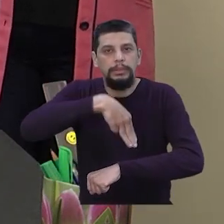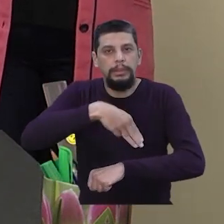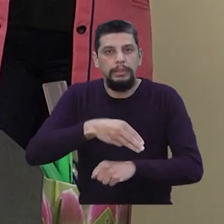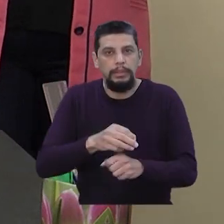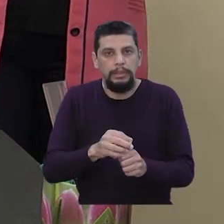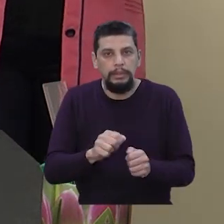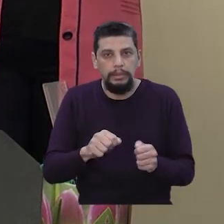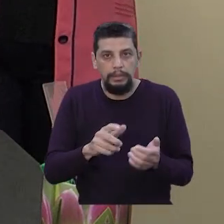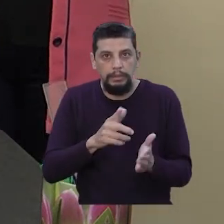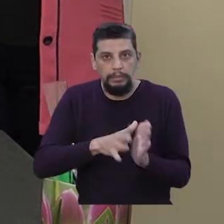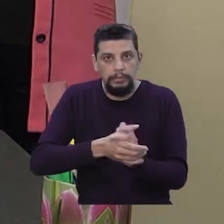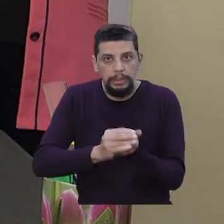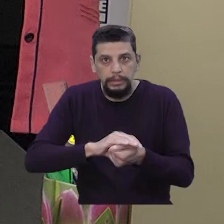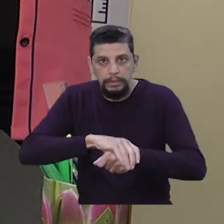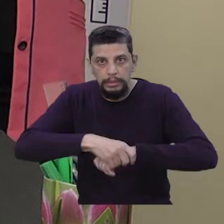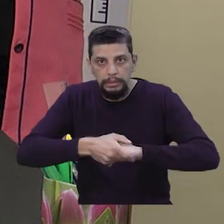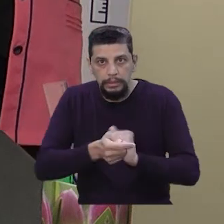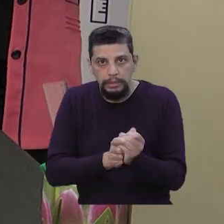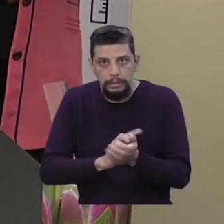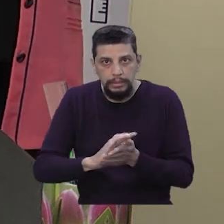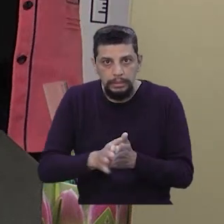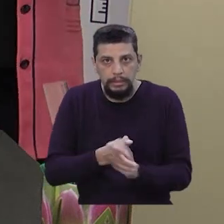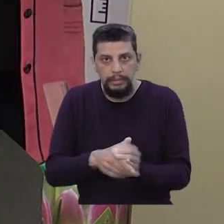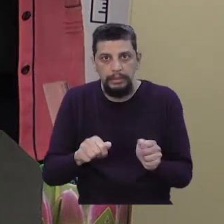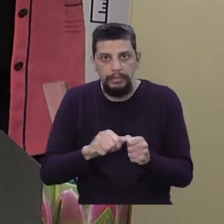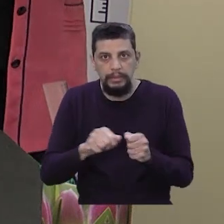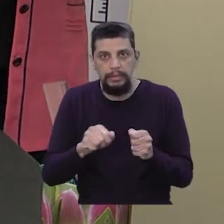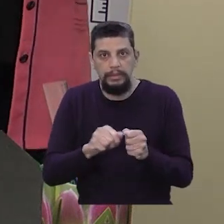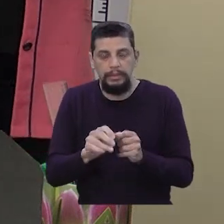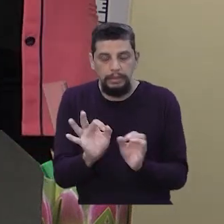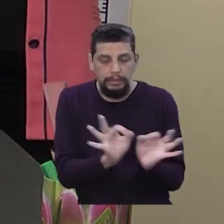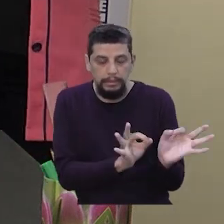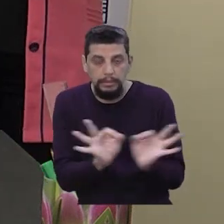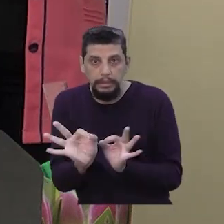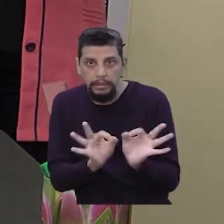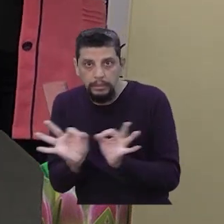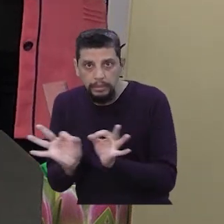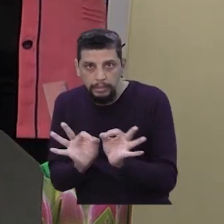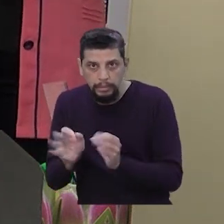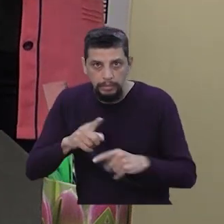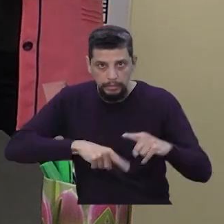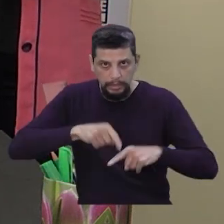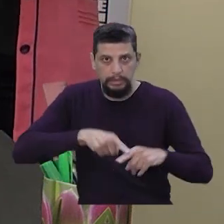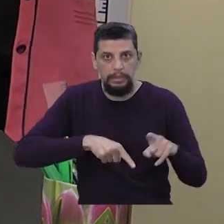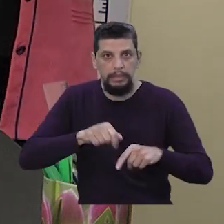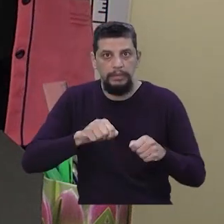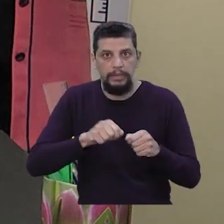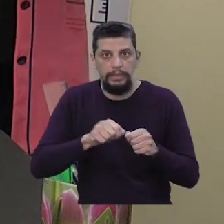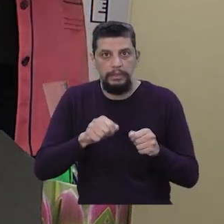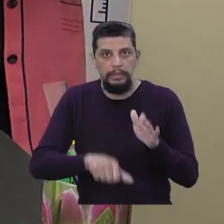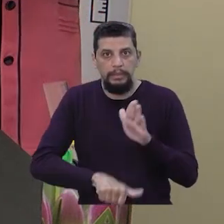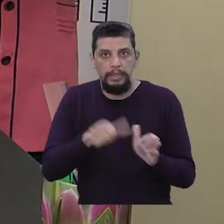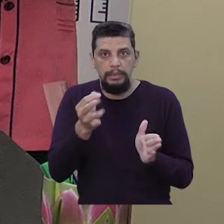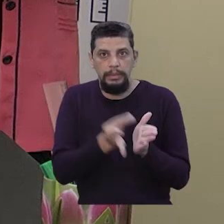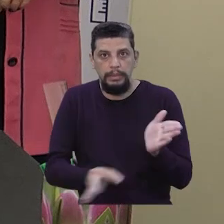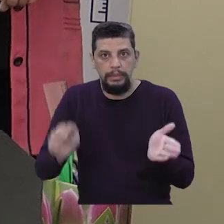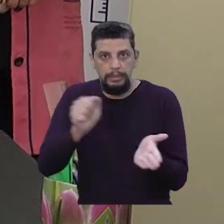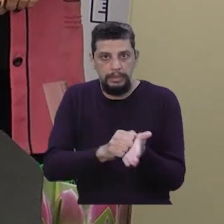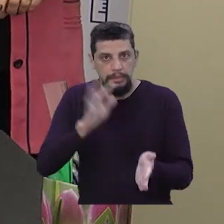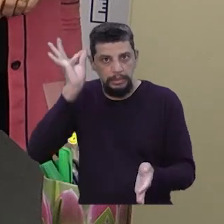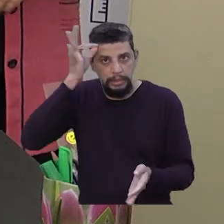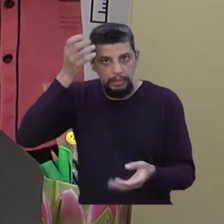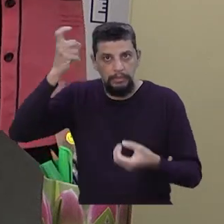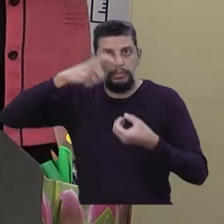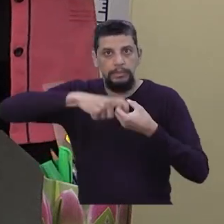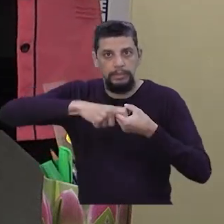para vocês. Se não fizerem higienização da mão, vão fazer rapidinho, organize esse material ali e faz esse primeiro registro